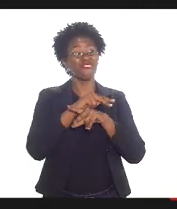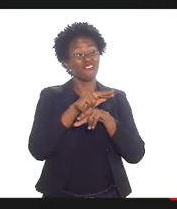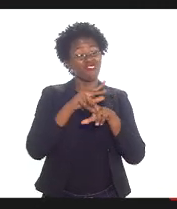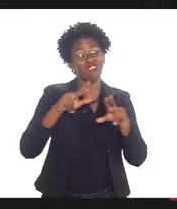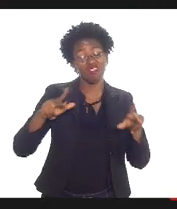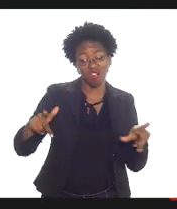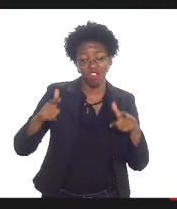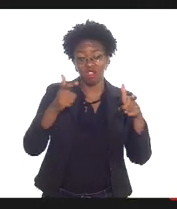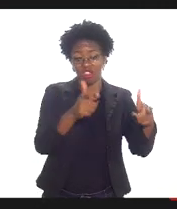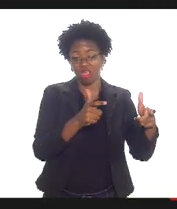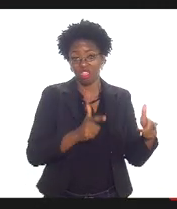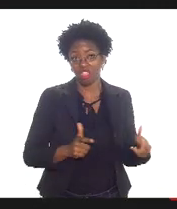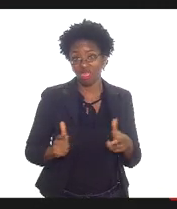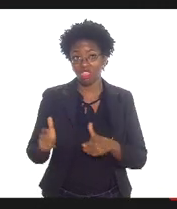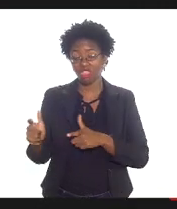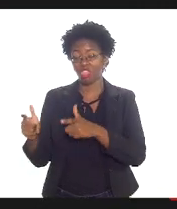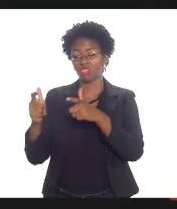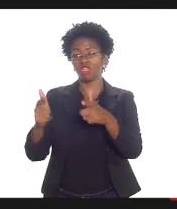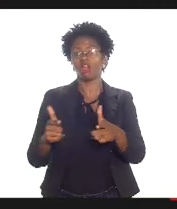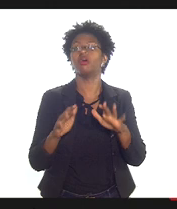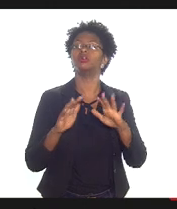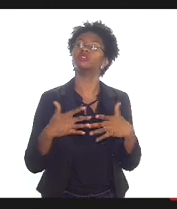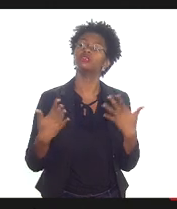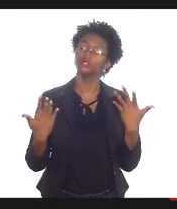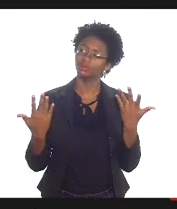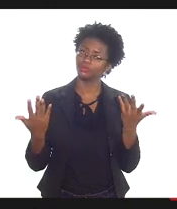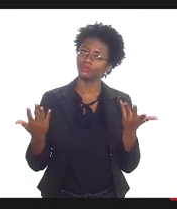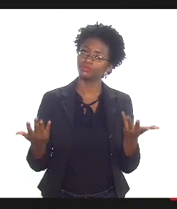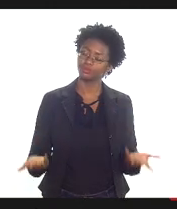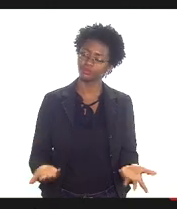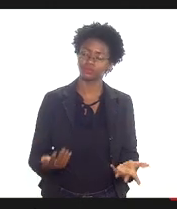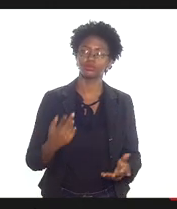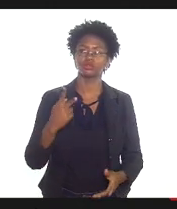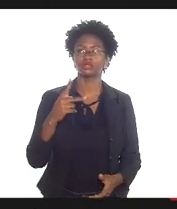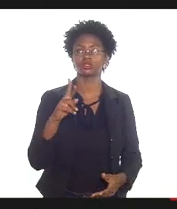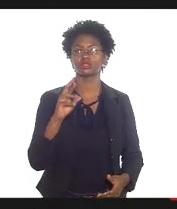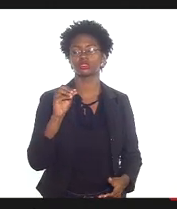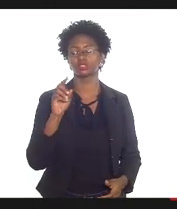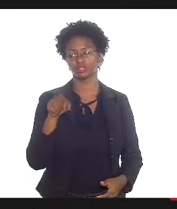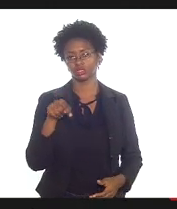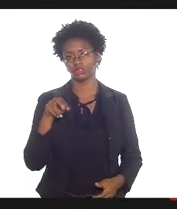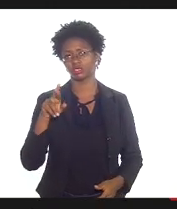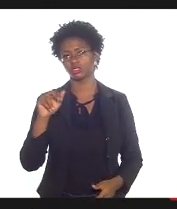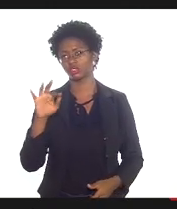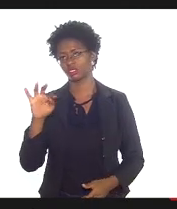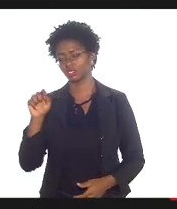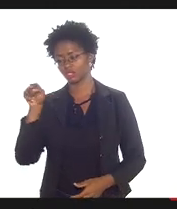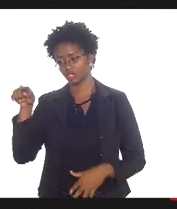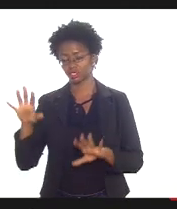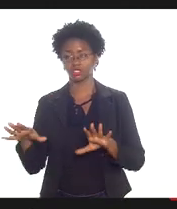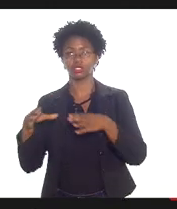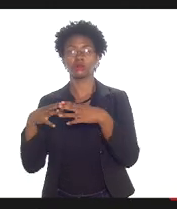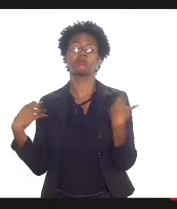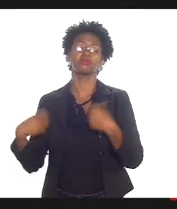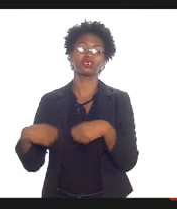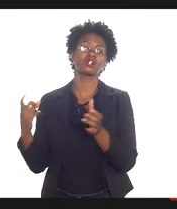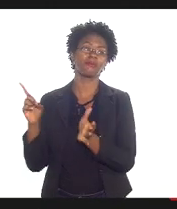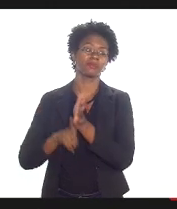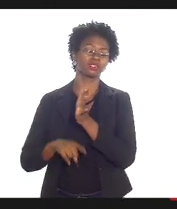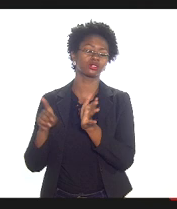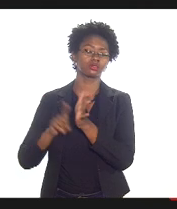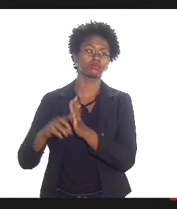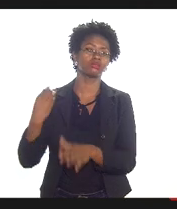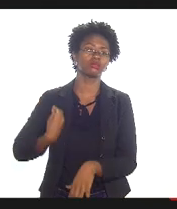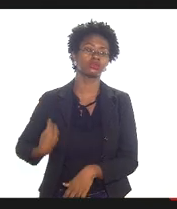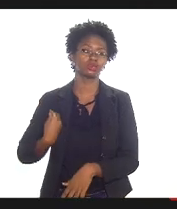Né? E, portanto, a prorrata desses dutos precisa ser abatida da